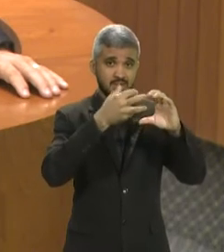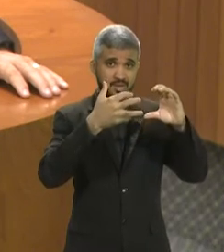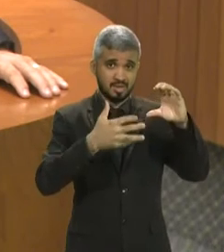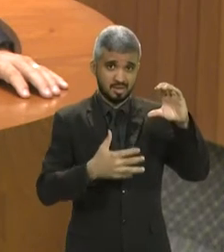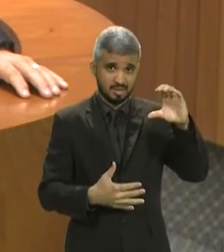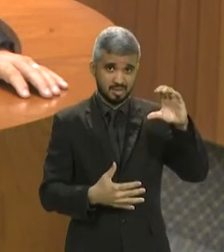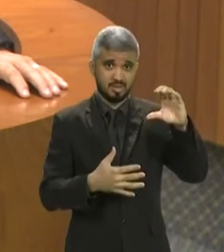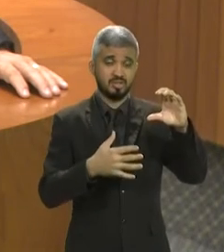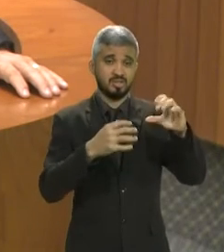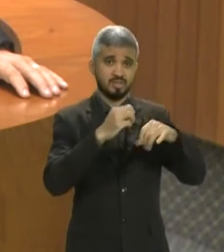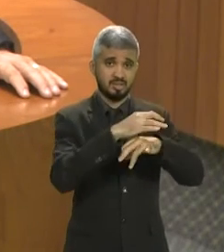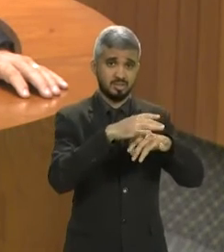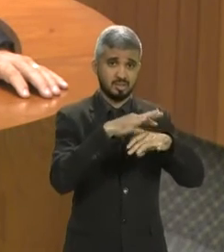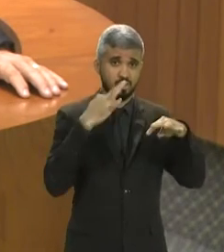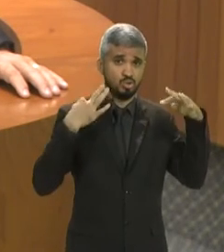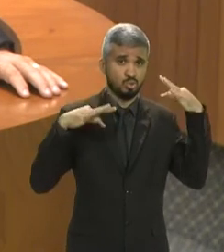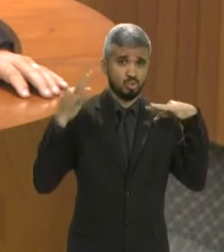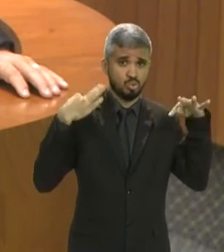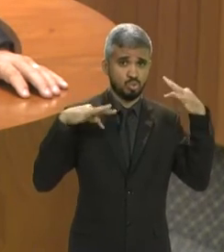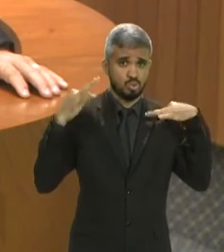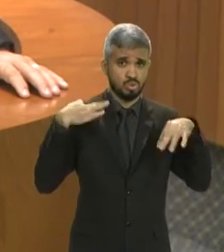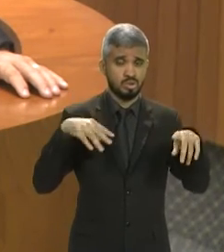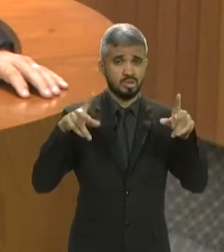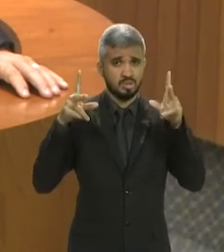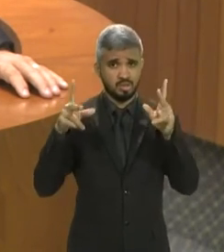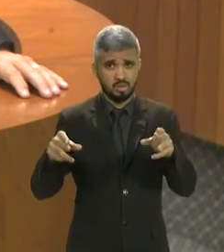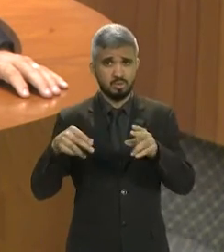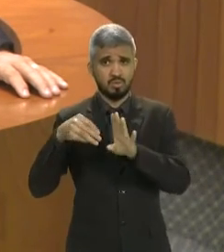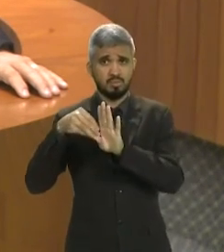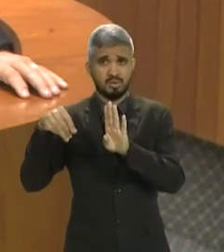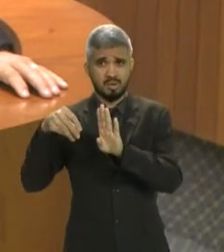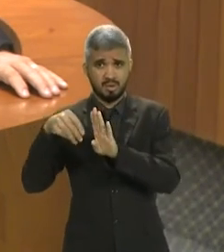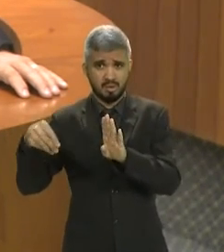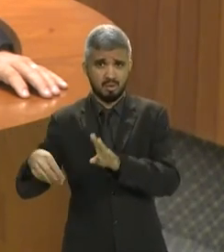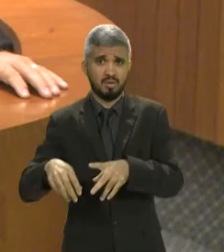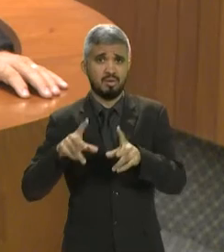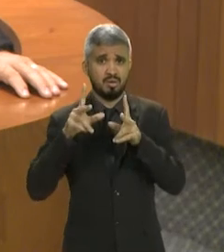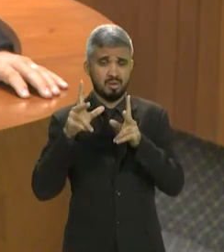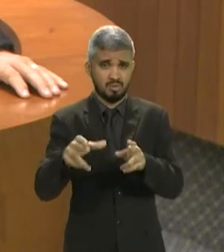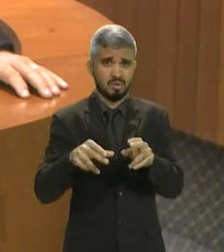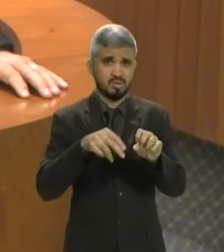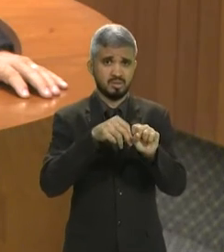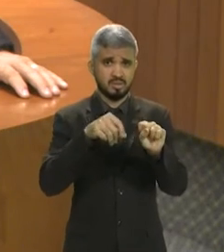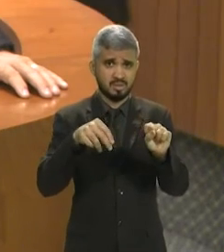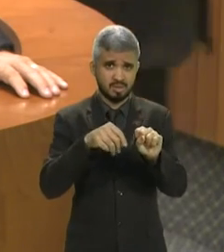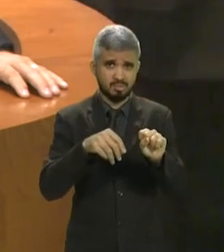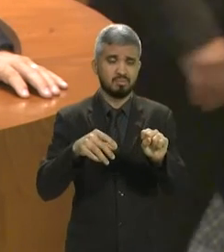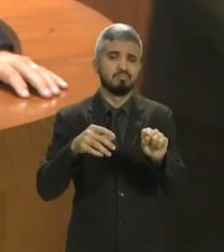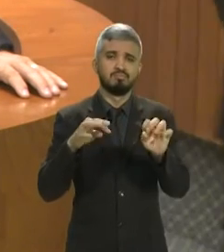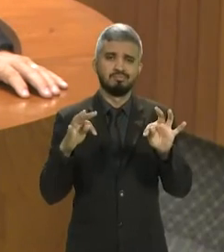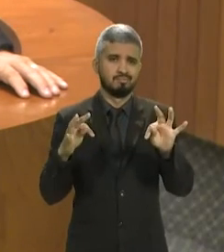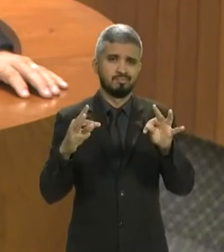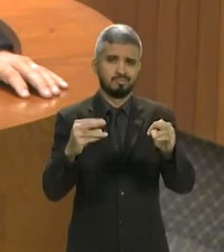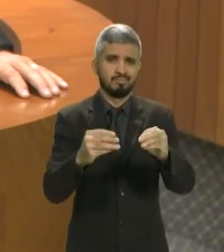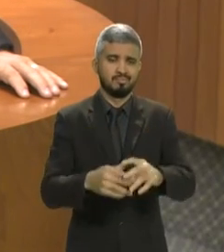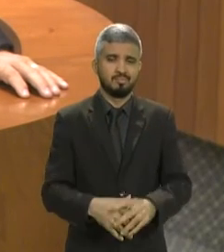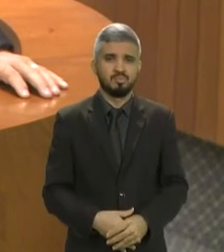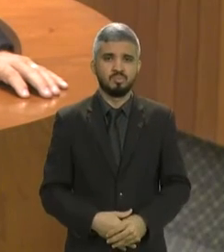turística, como é Barreirinha, Santa Amaro, que estão nessa mesma região. Eu entendo que é